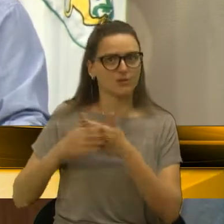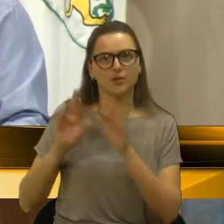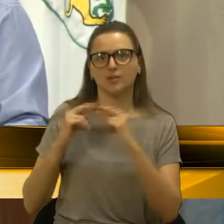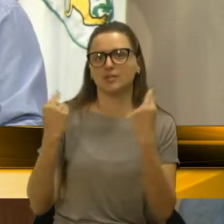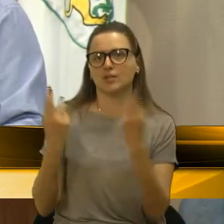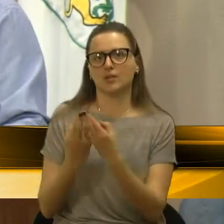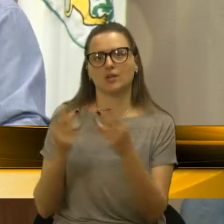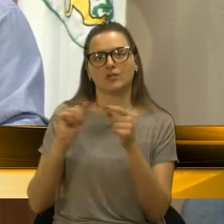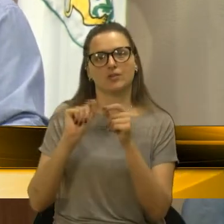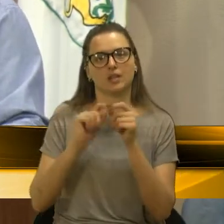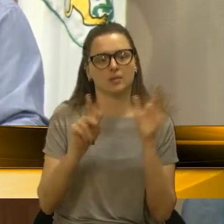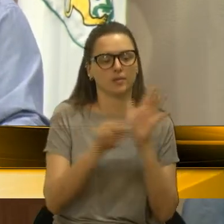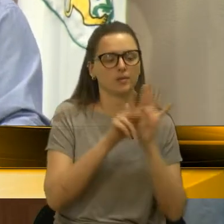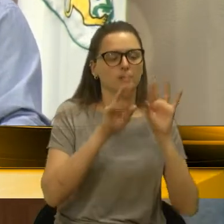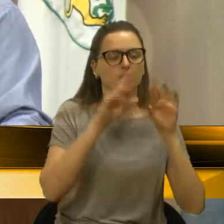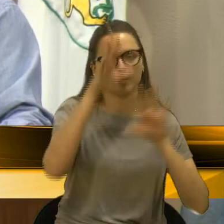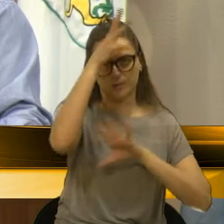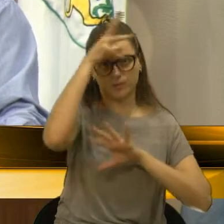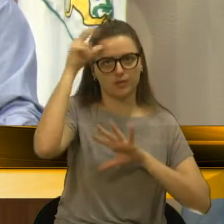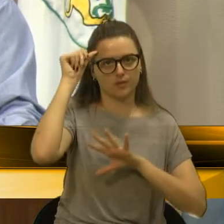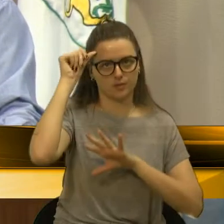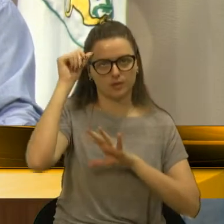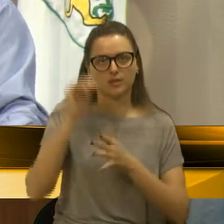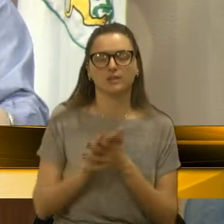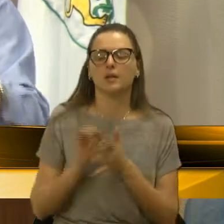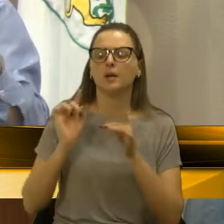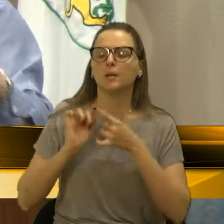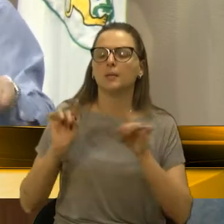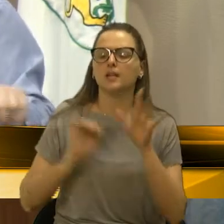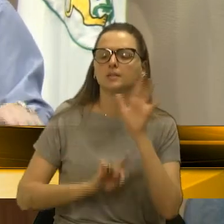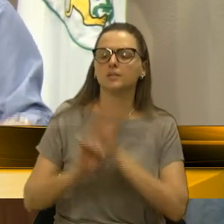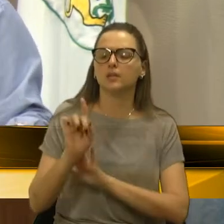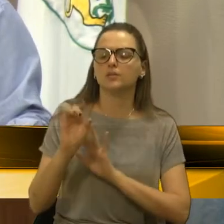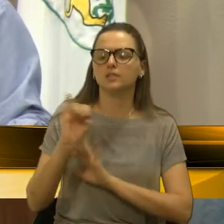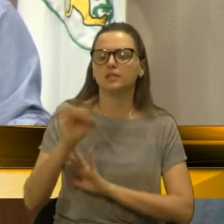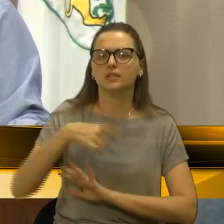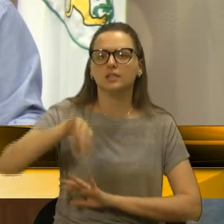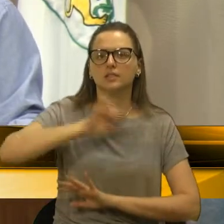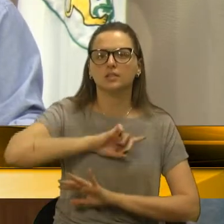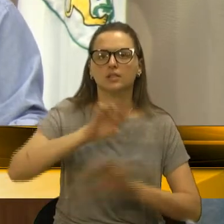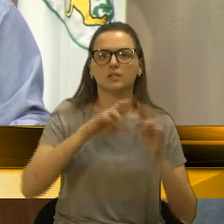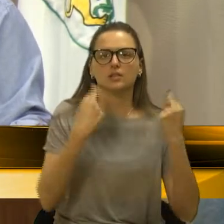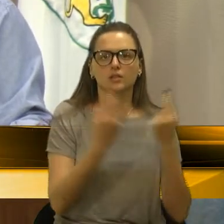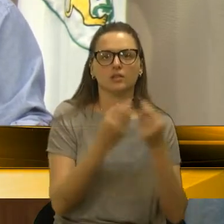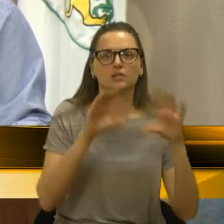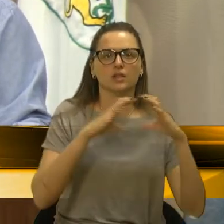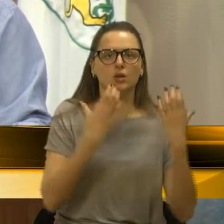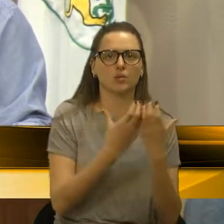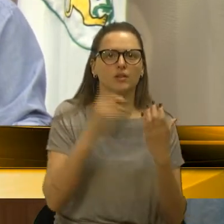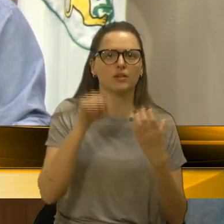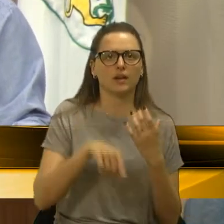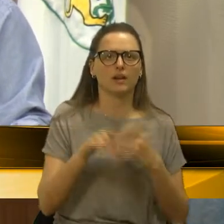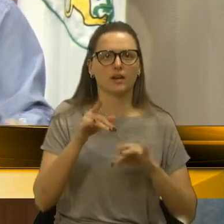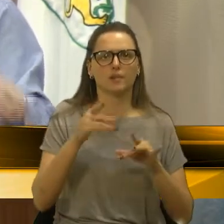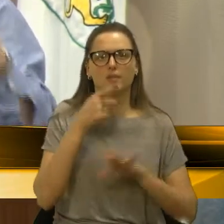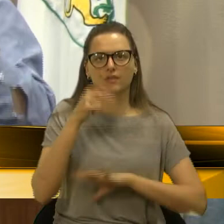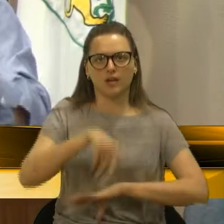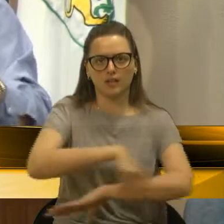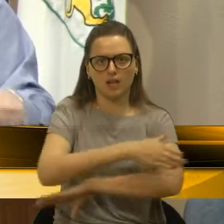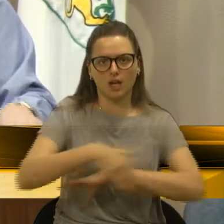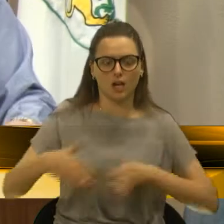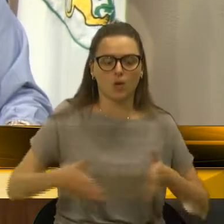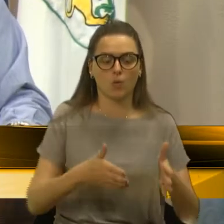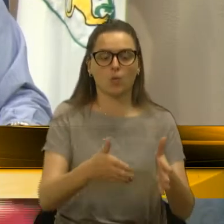promovidas pela prefeitura. Agora, pergunta se as nossas reuniões nas comunidades foi para discutir calçamento. Não, foi para